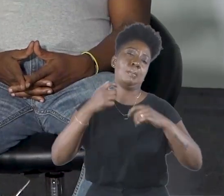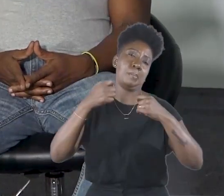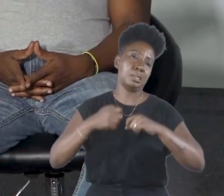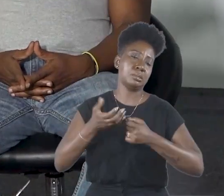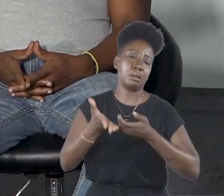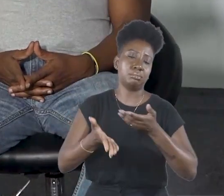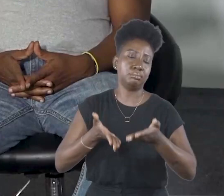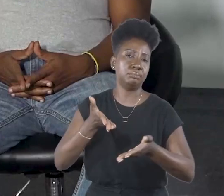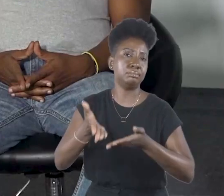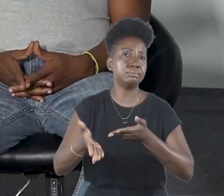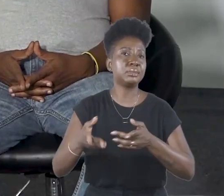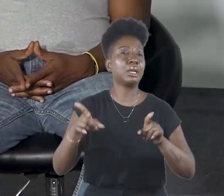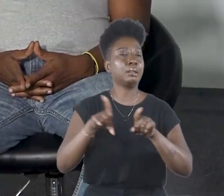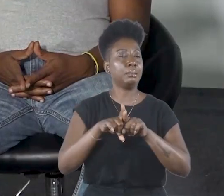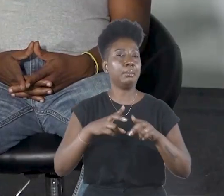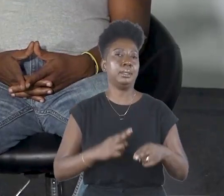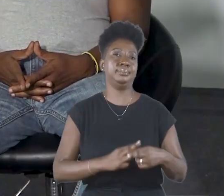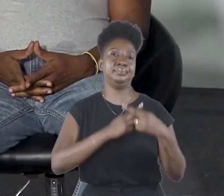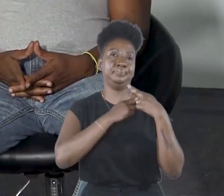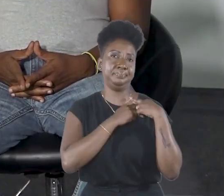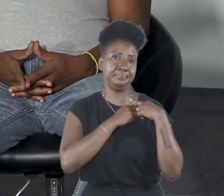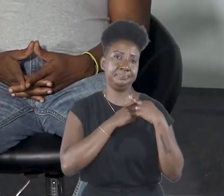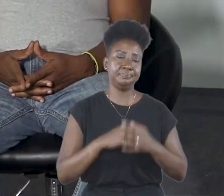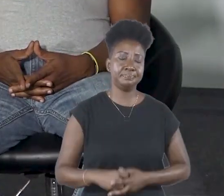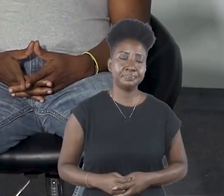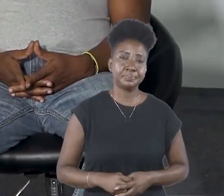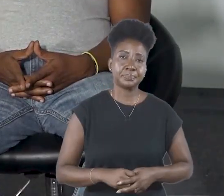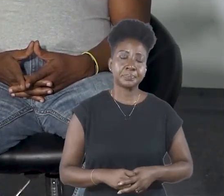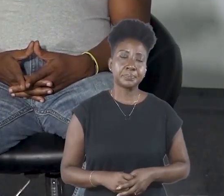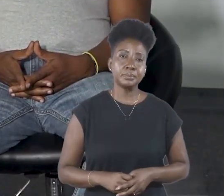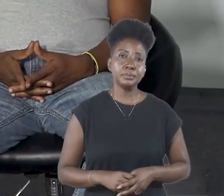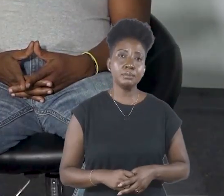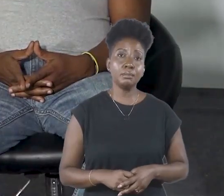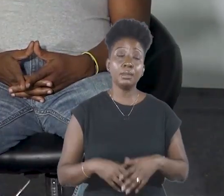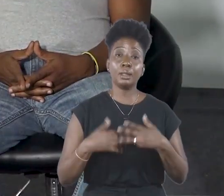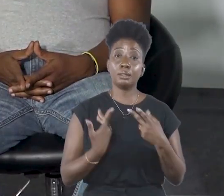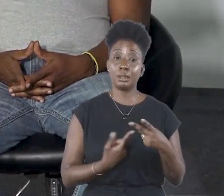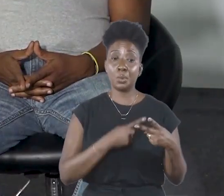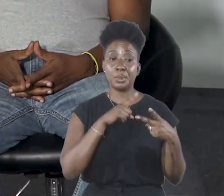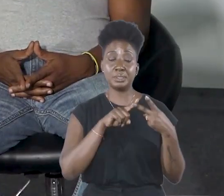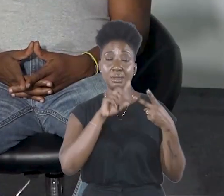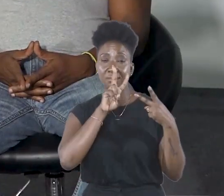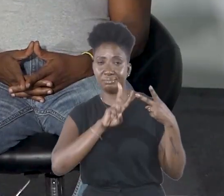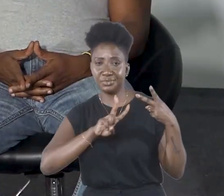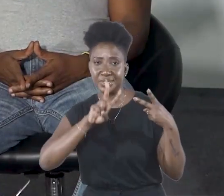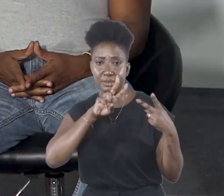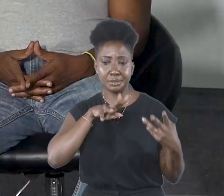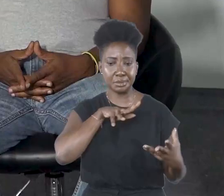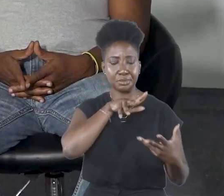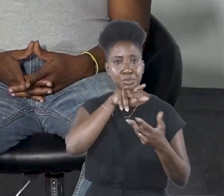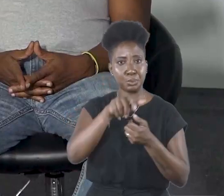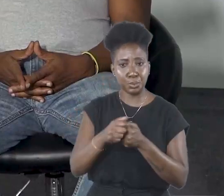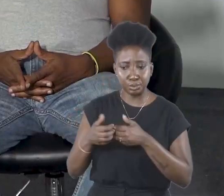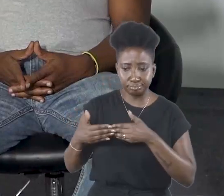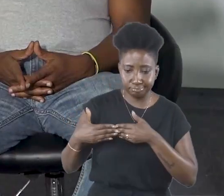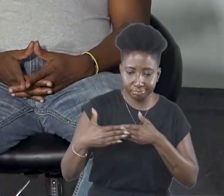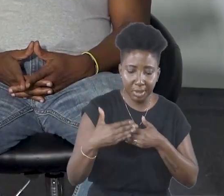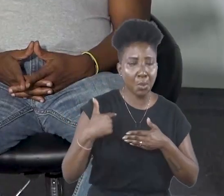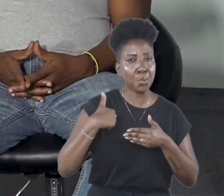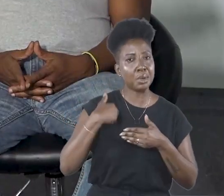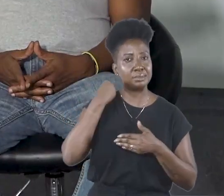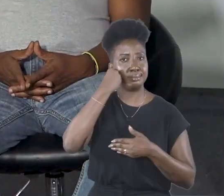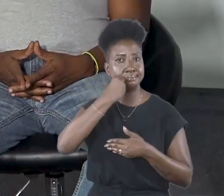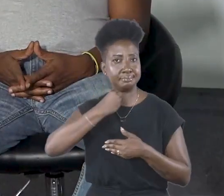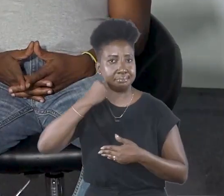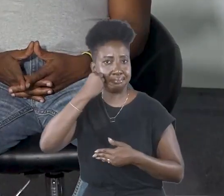alheios, acreditando que o não nos afeta diretamente, não nos diz respeito.